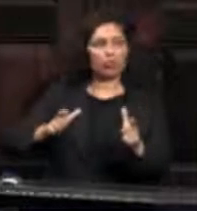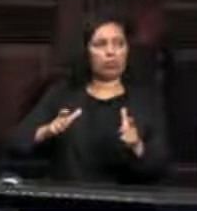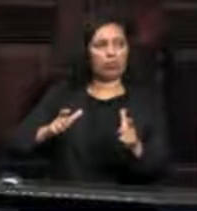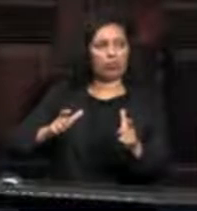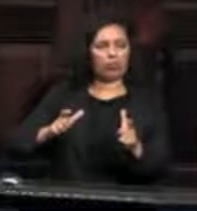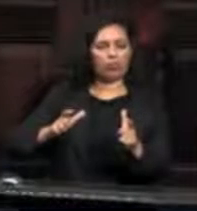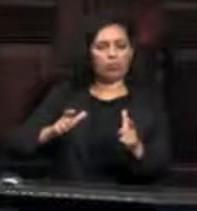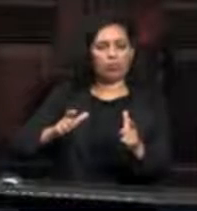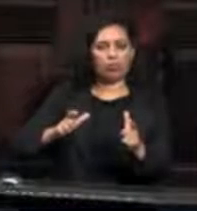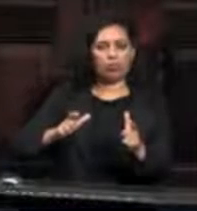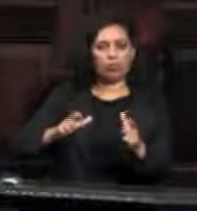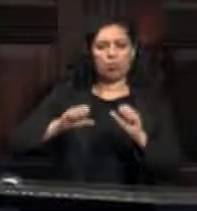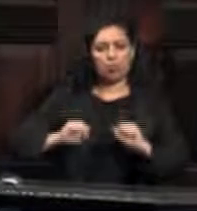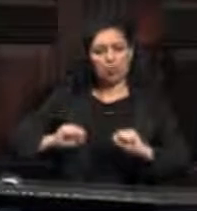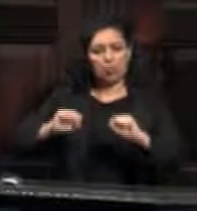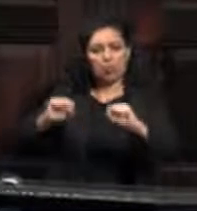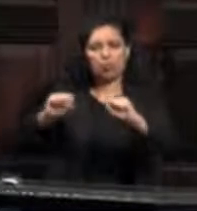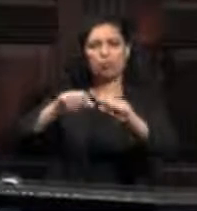de flores,